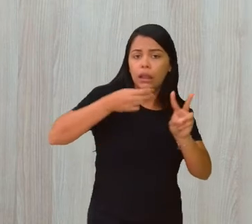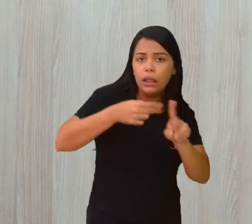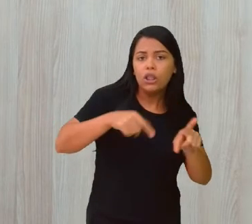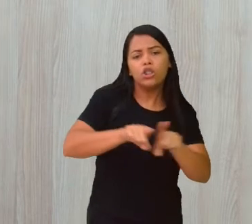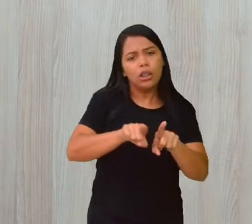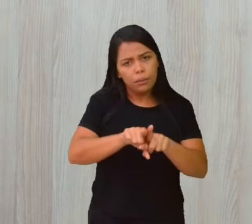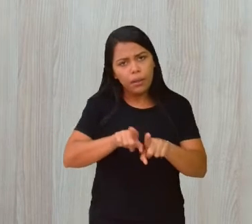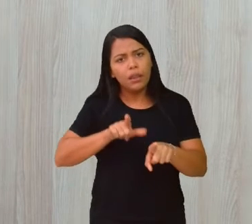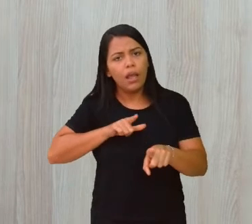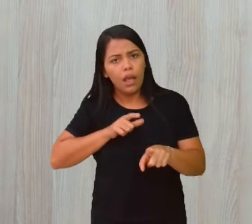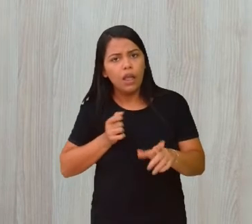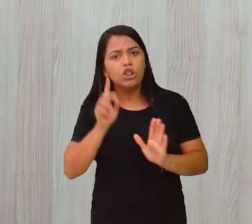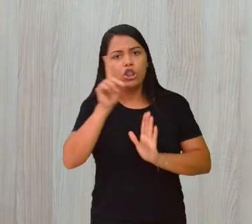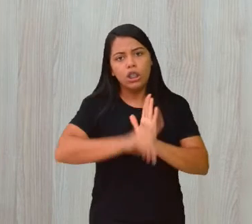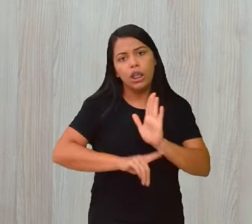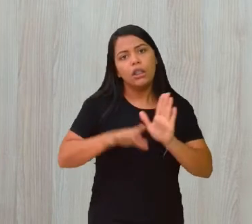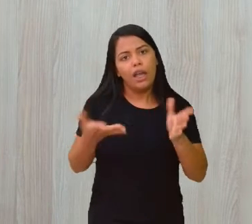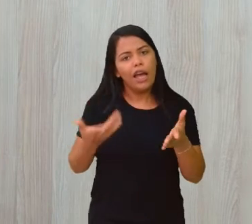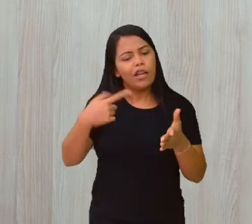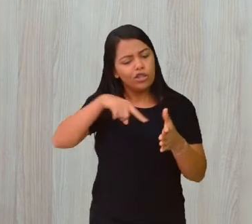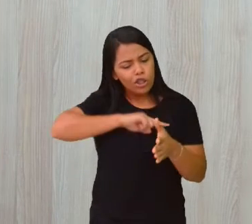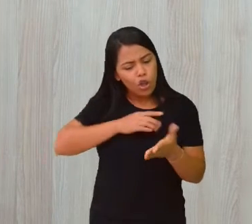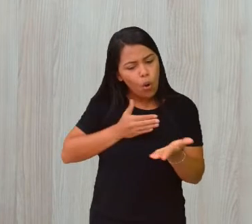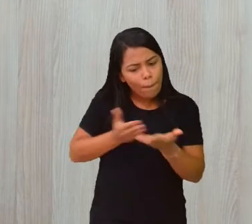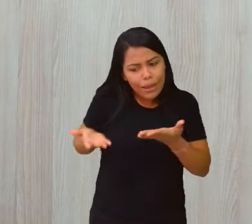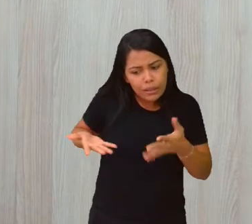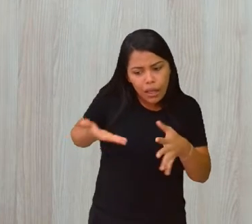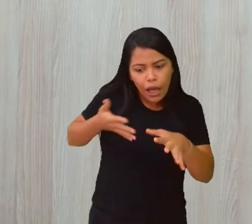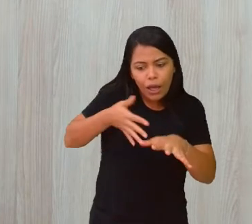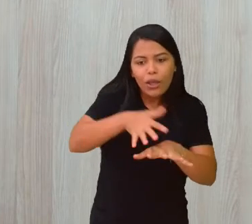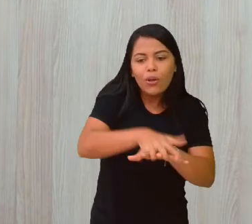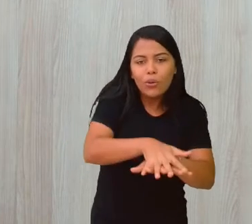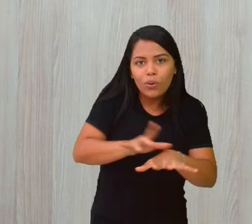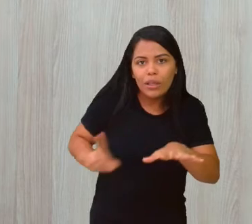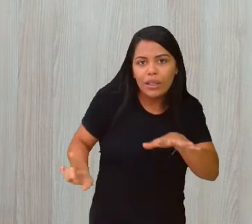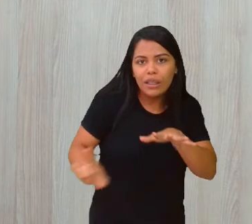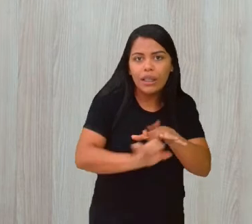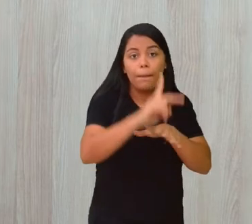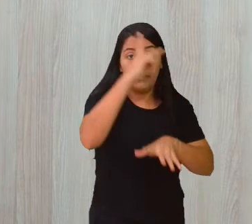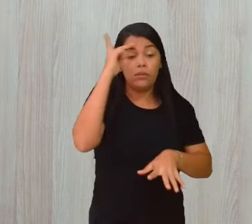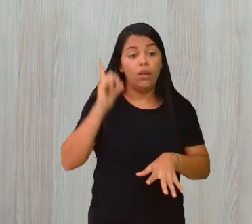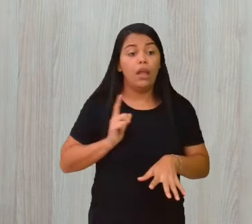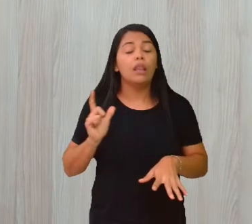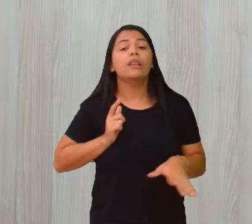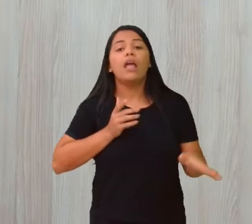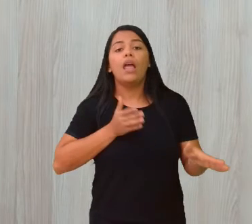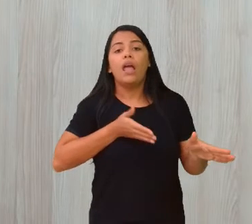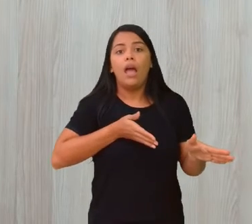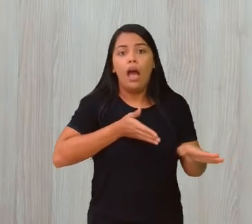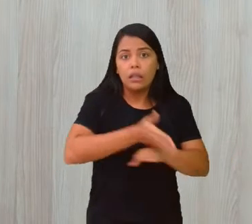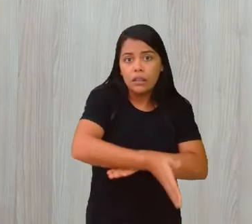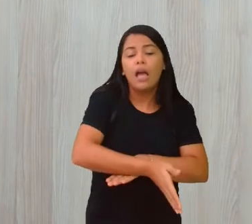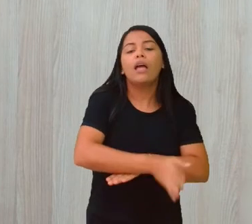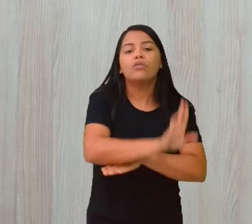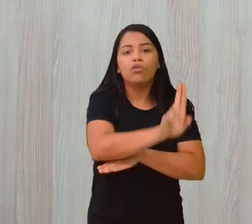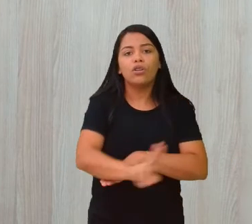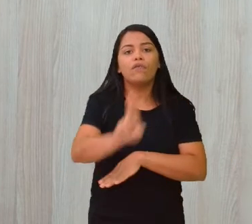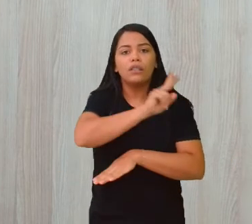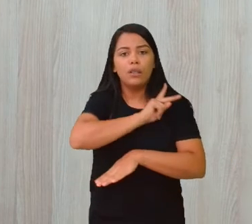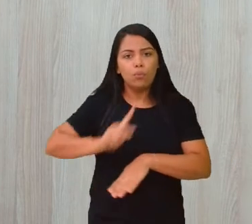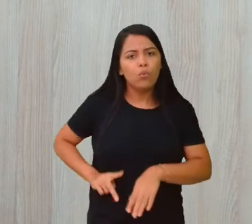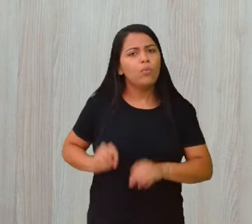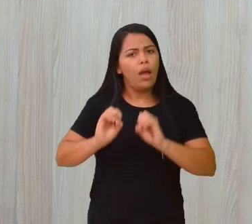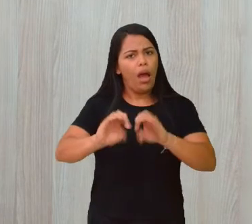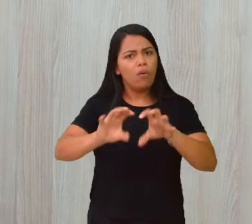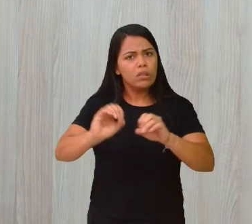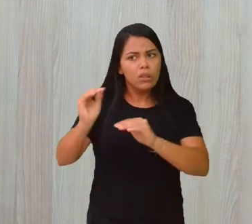gente? Porque a gente começa a incluir, ver essas pessoas tendo acesso a uma universidade pública, a um ensino, né,